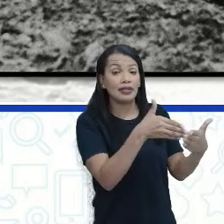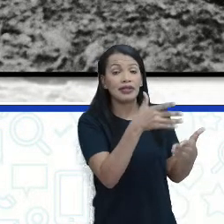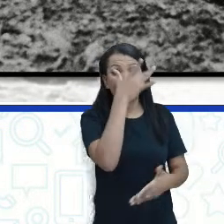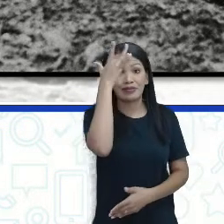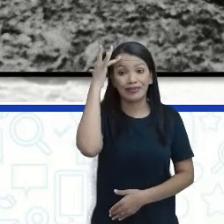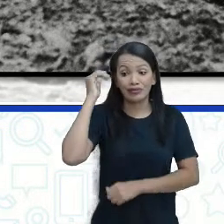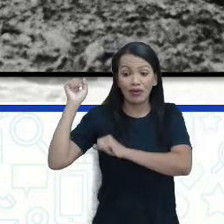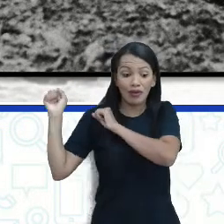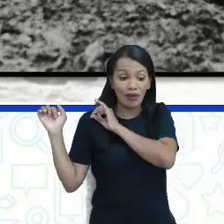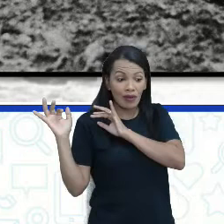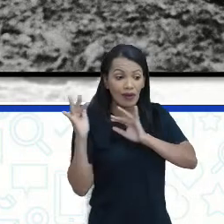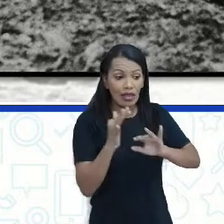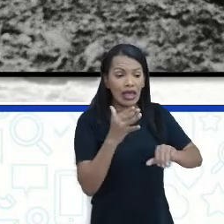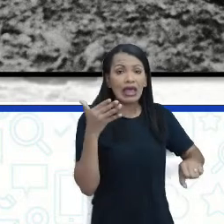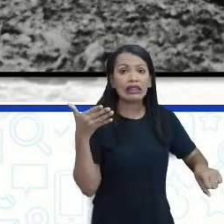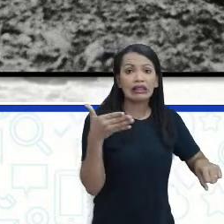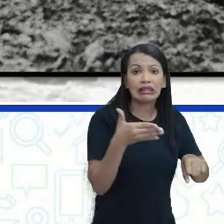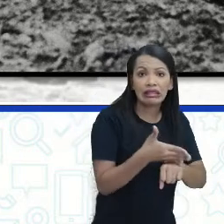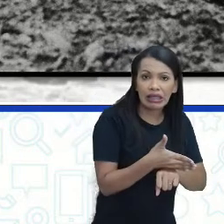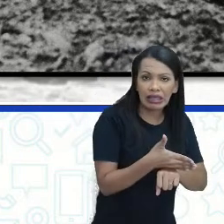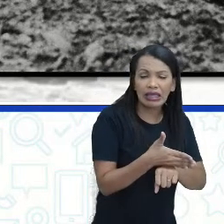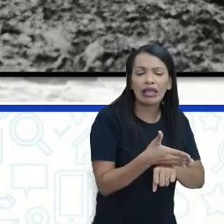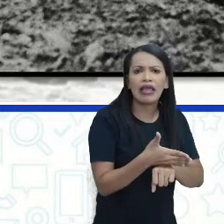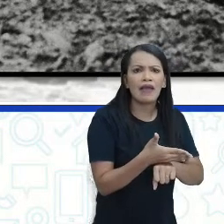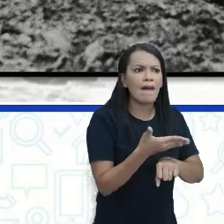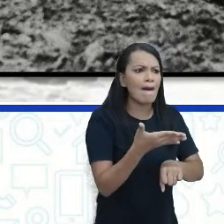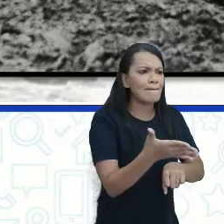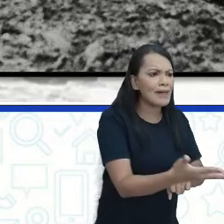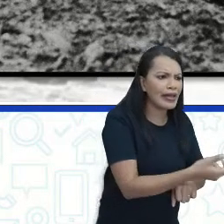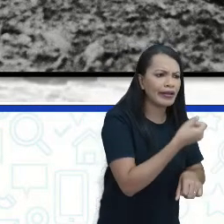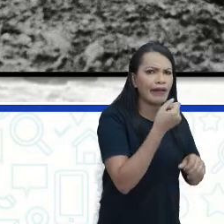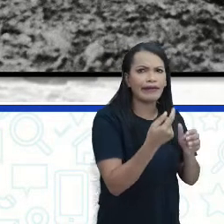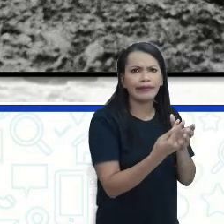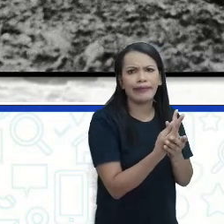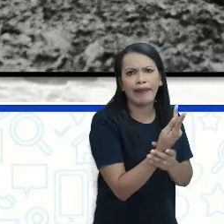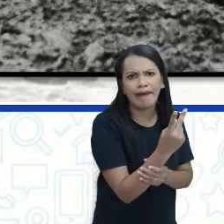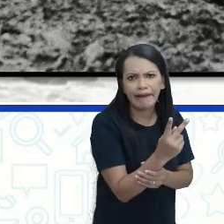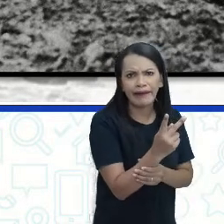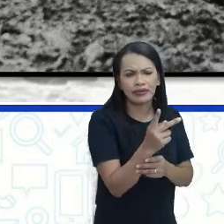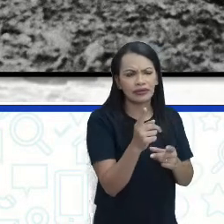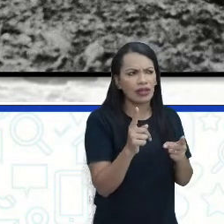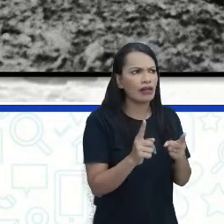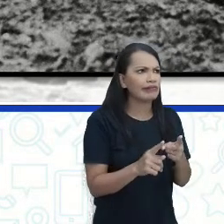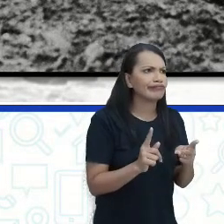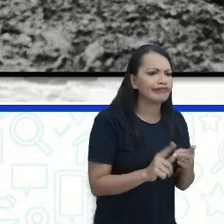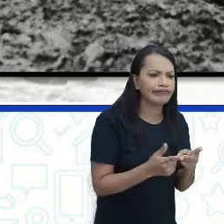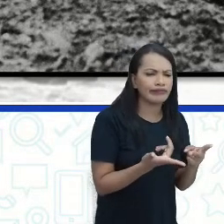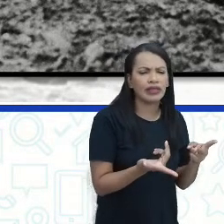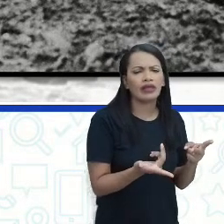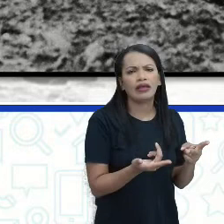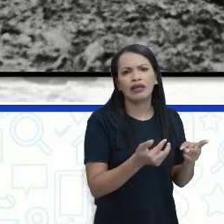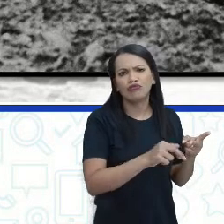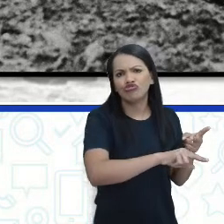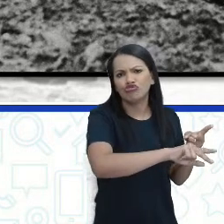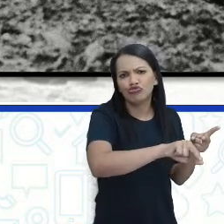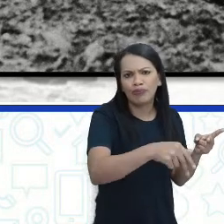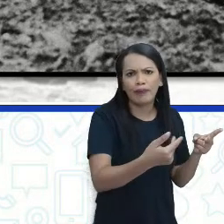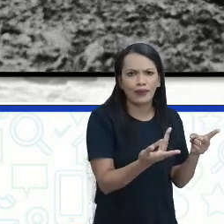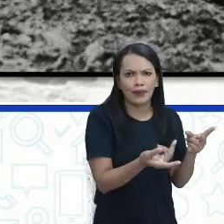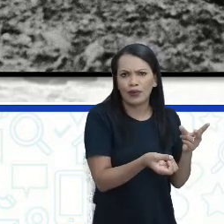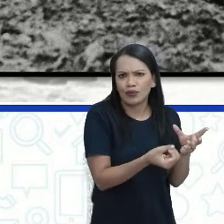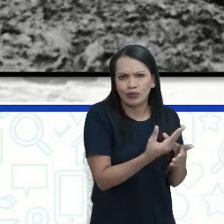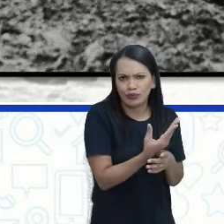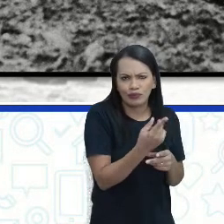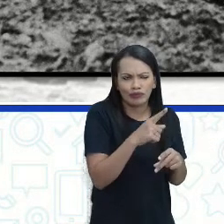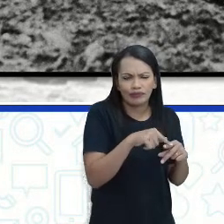invasores tivessem acesso àqueles recursos. Então, qual era a técnica? Isso é uma técnica que a gente chama de guerrilha, né? Então, você